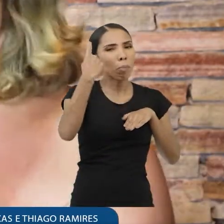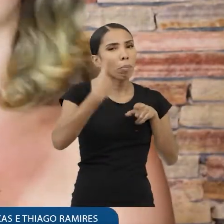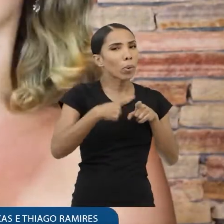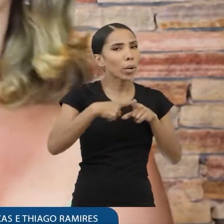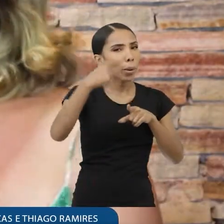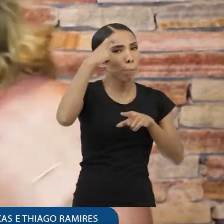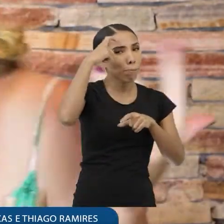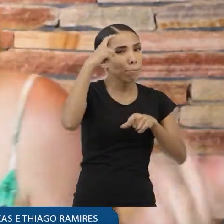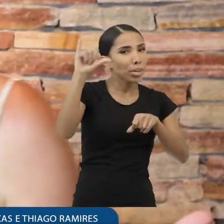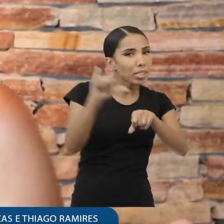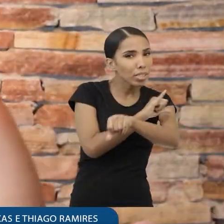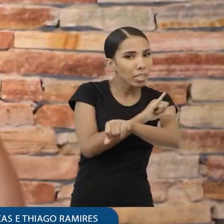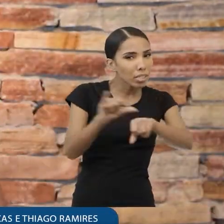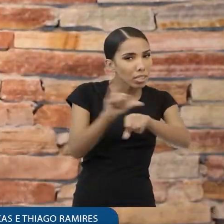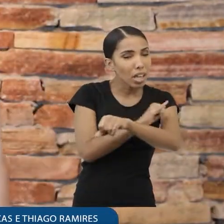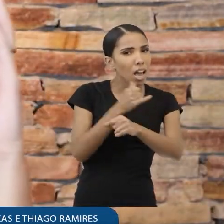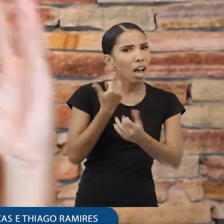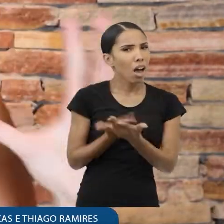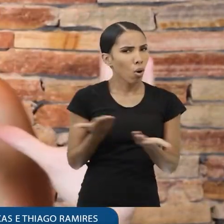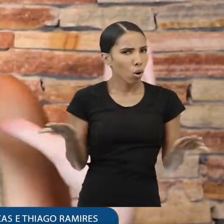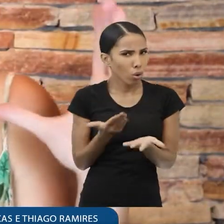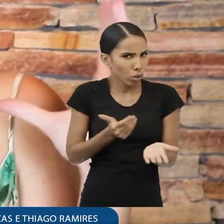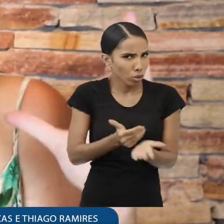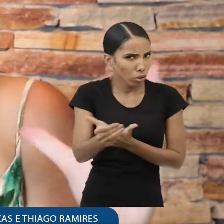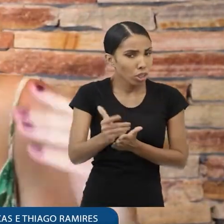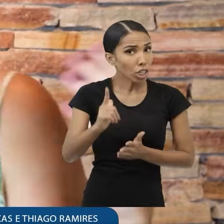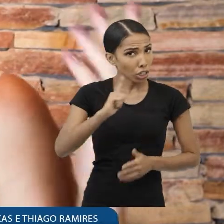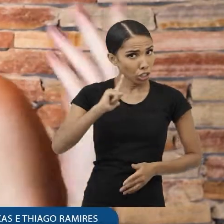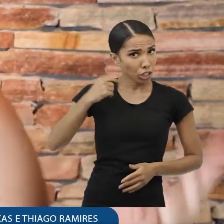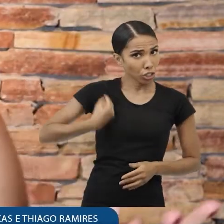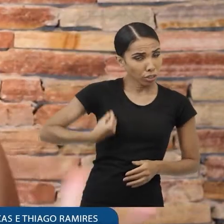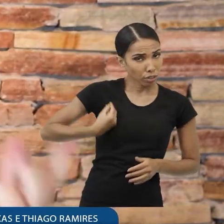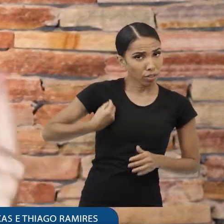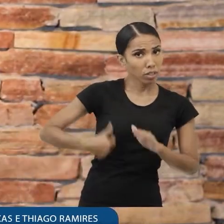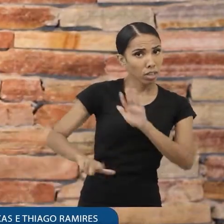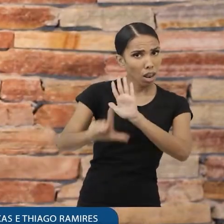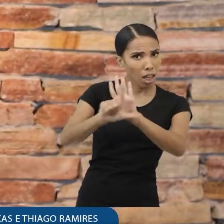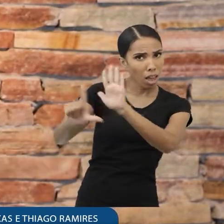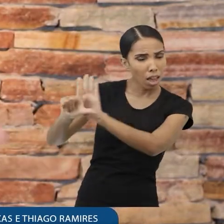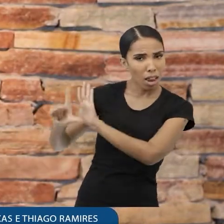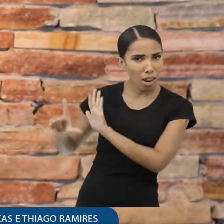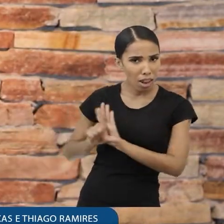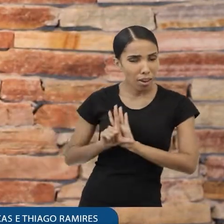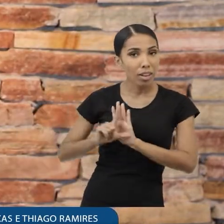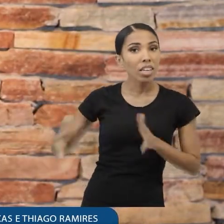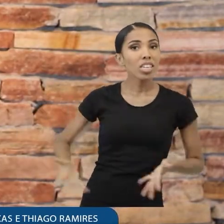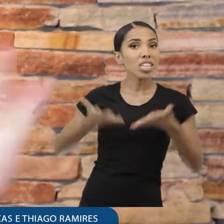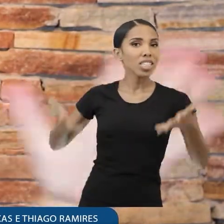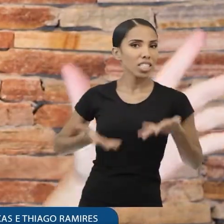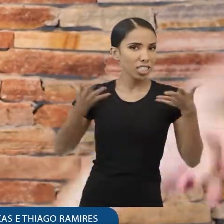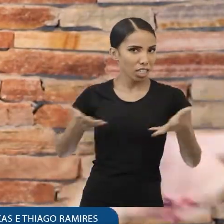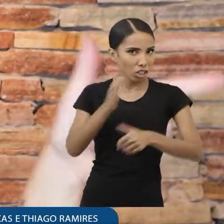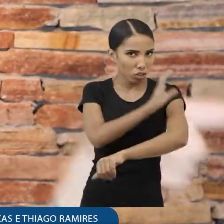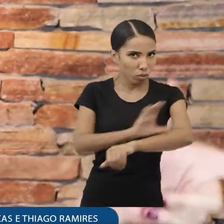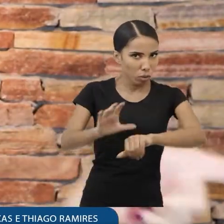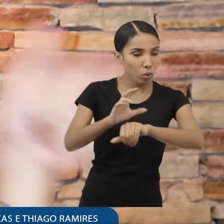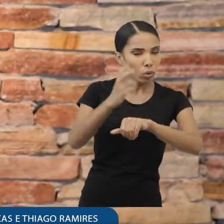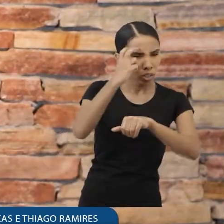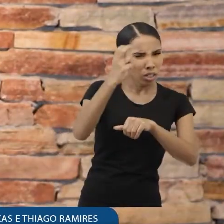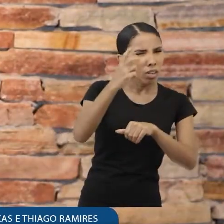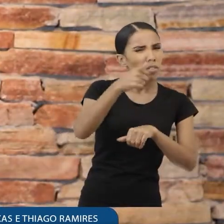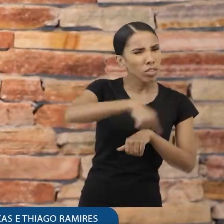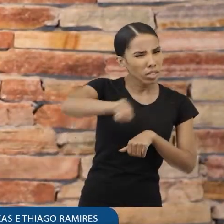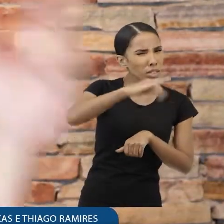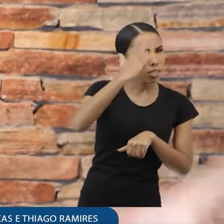nessa aula de hoje, também introdutória. Existem no Brasil as leis de incentivo. Vocês vão ver um pouco mais sobre isso lá na aula sobre